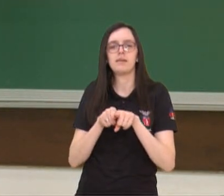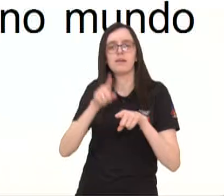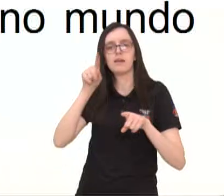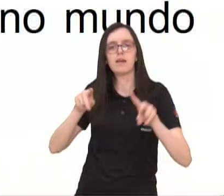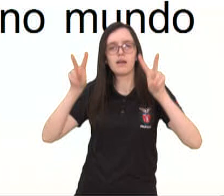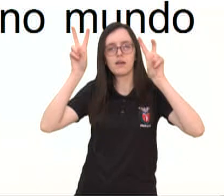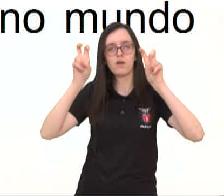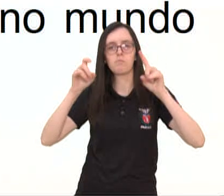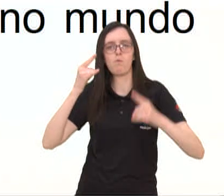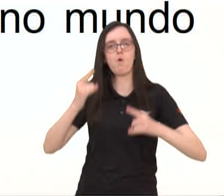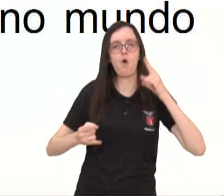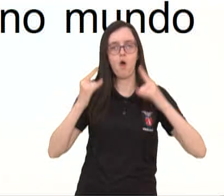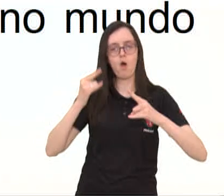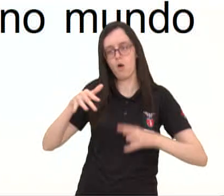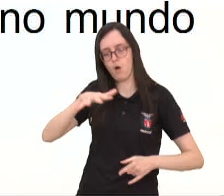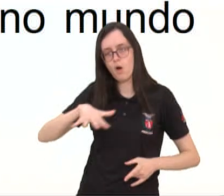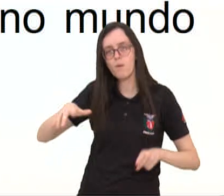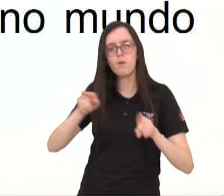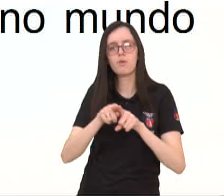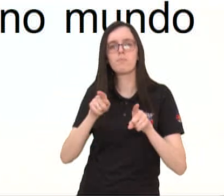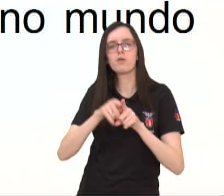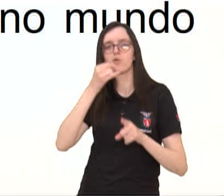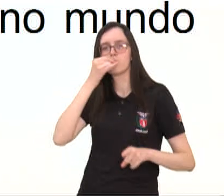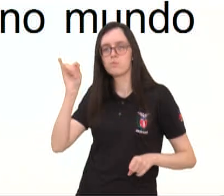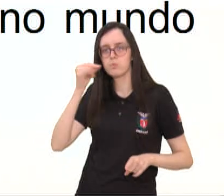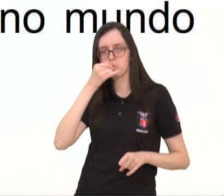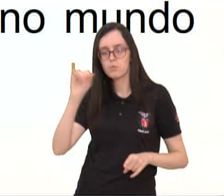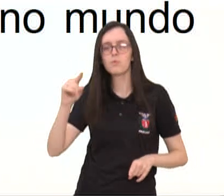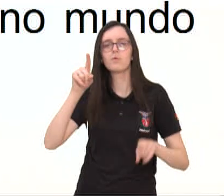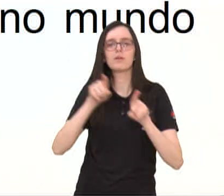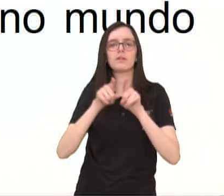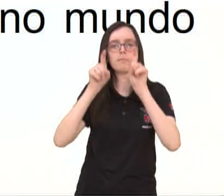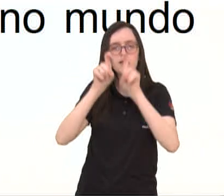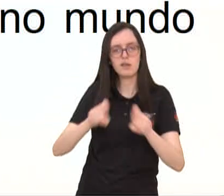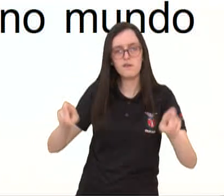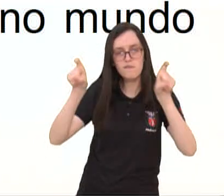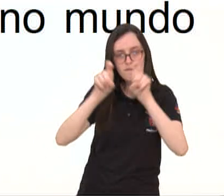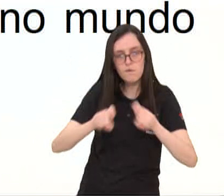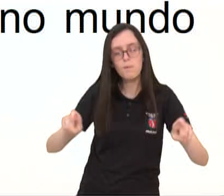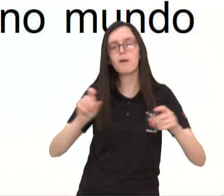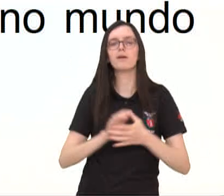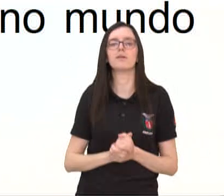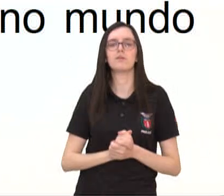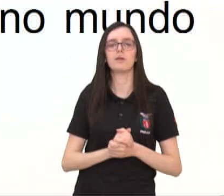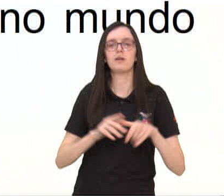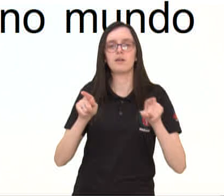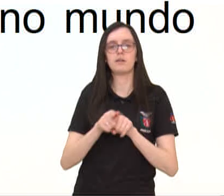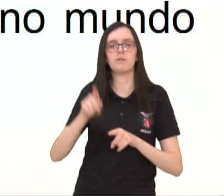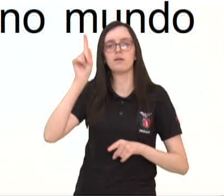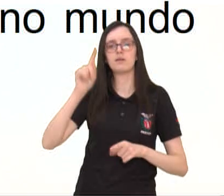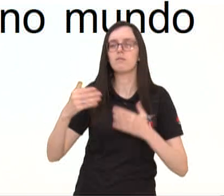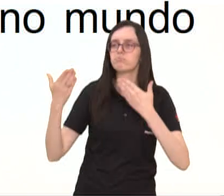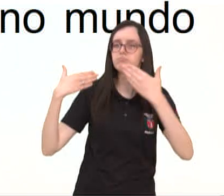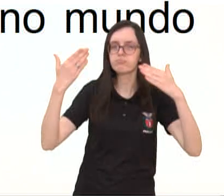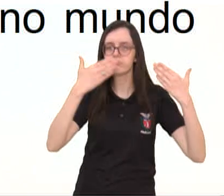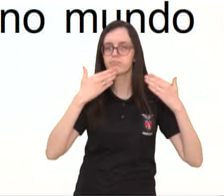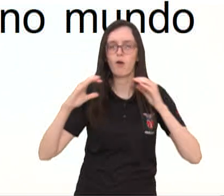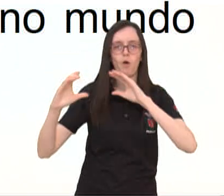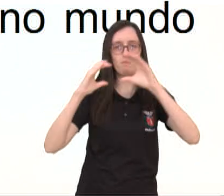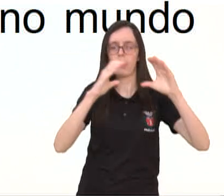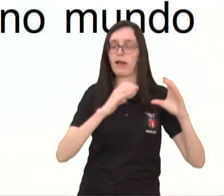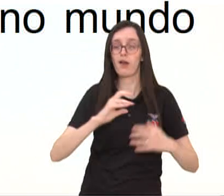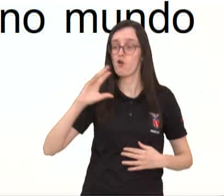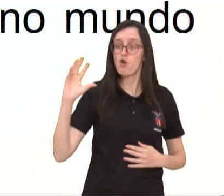da robótica, a questão da eletrônica, a questão da informática, das telecomunicações, tudo isso,